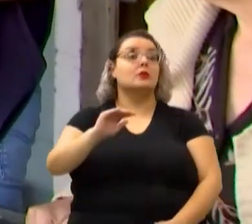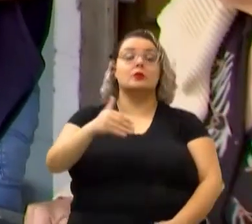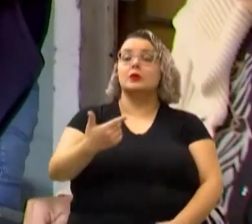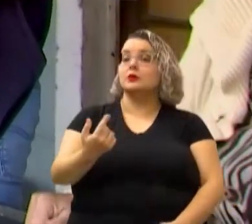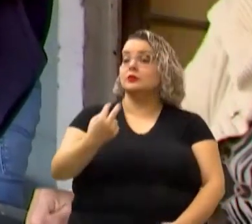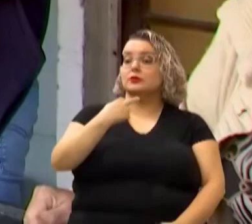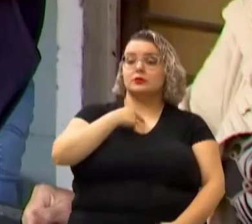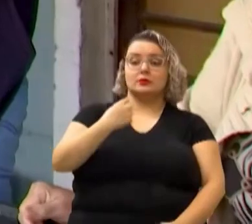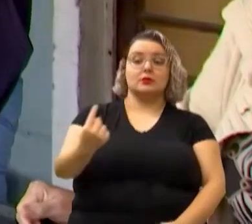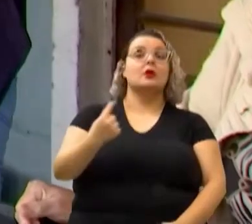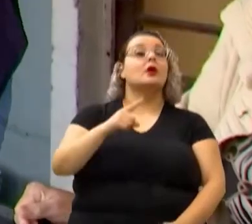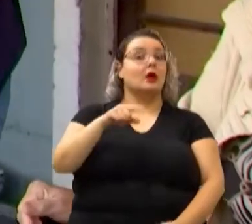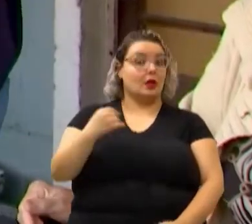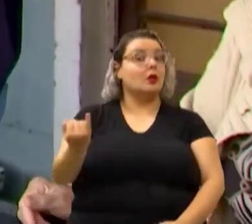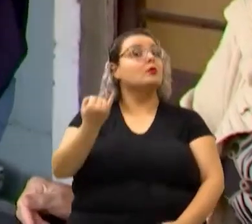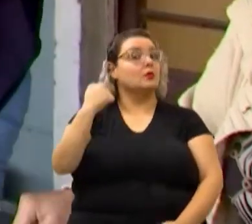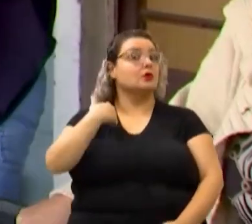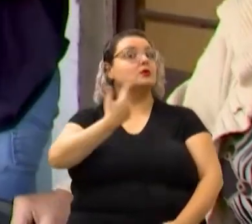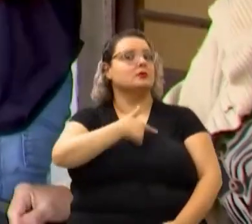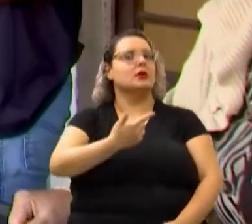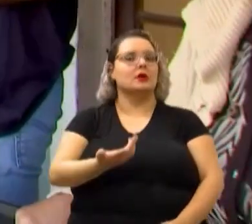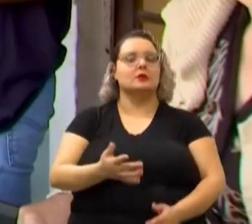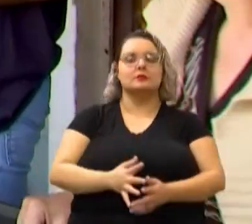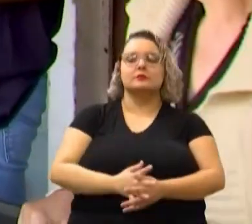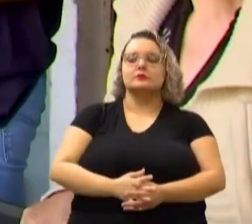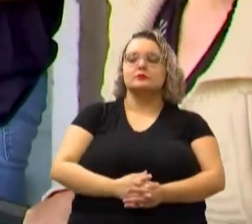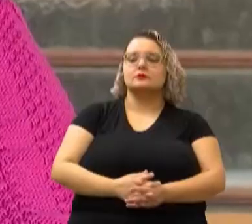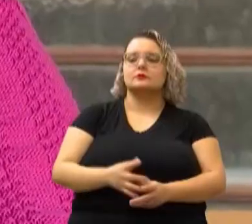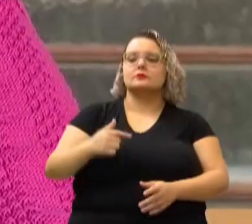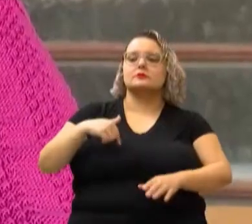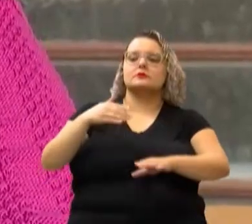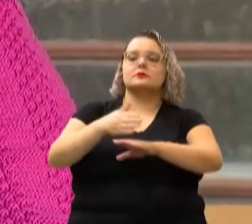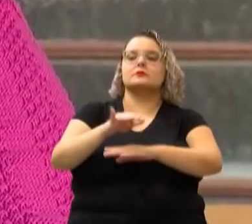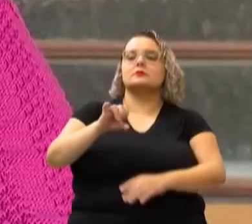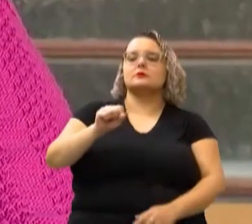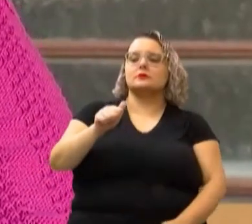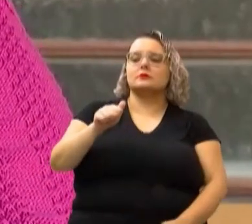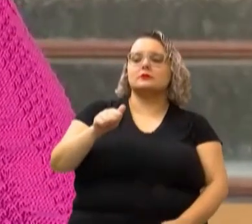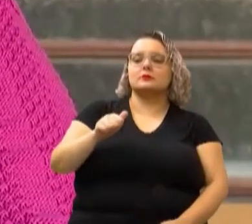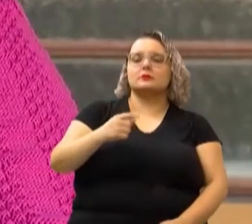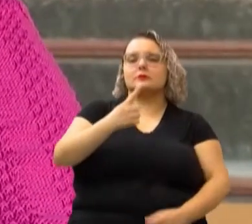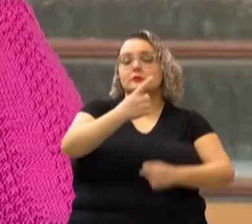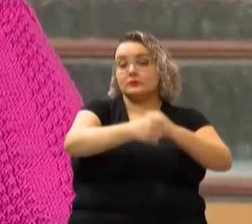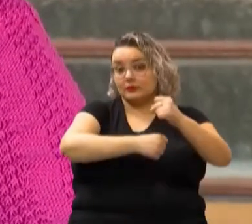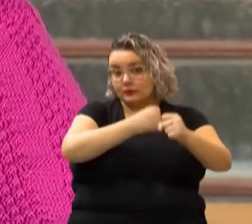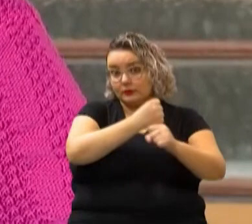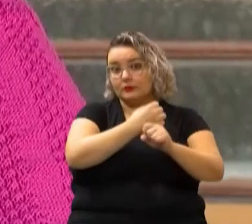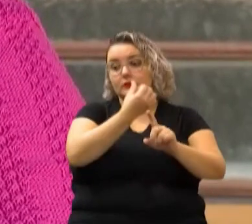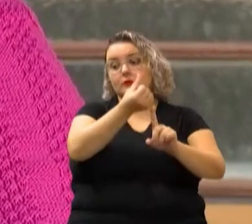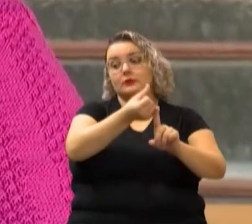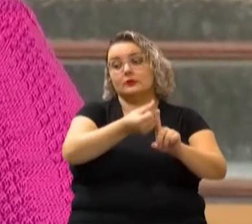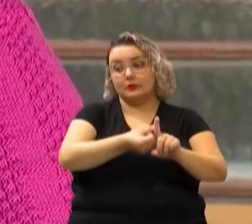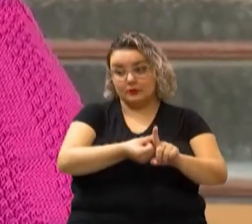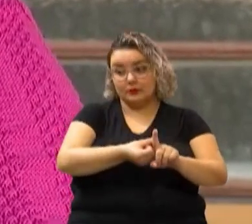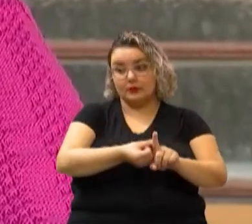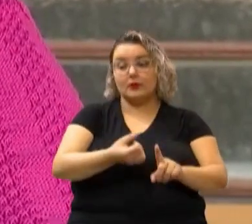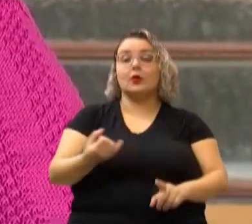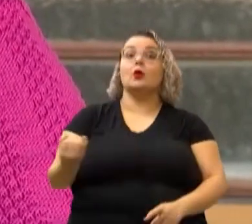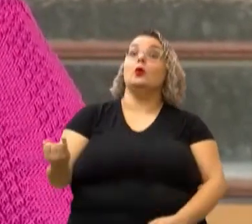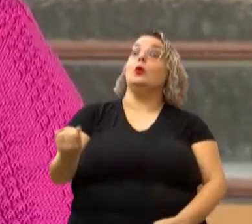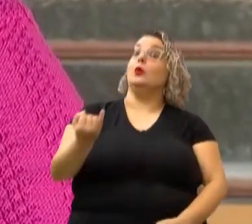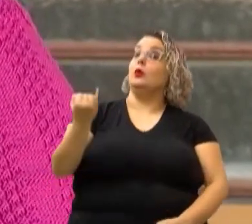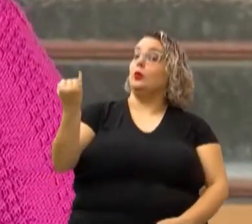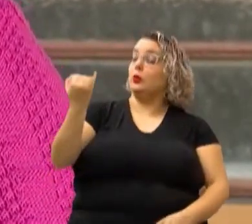falta quando a gente não pode vir. Muito importante para nós. Eu faço parte do ISA há